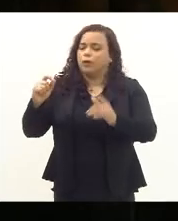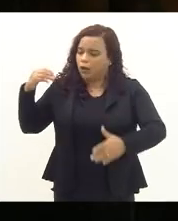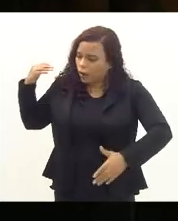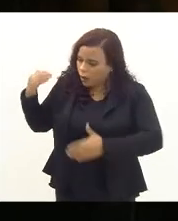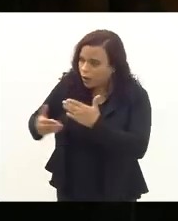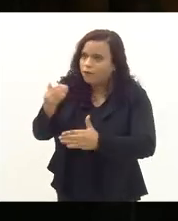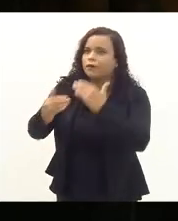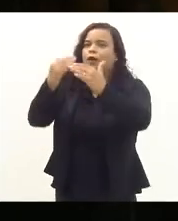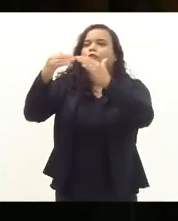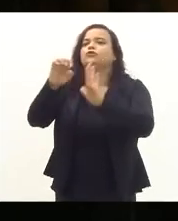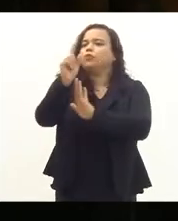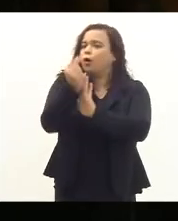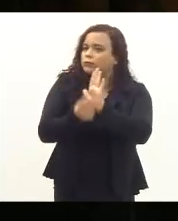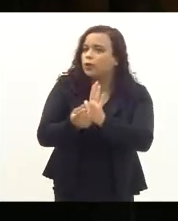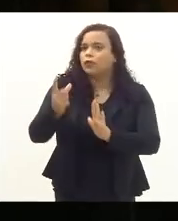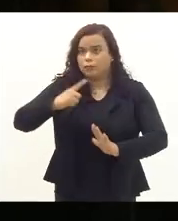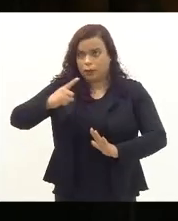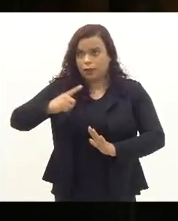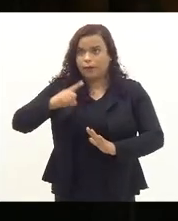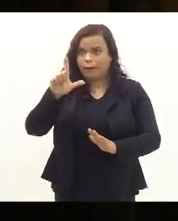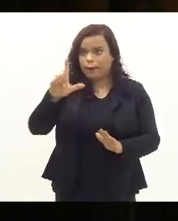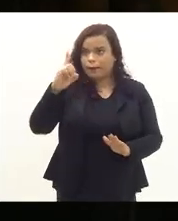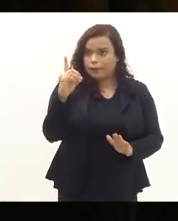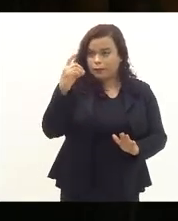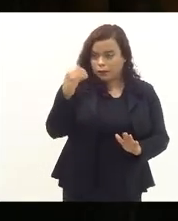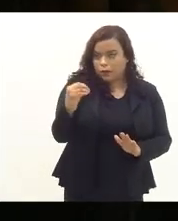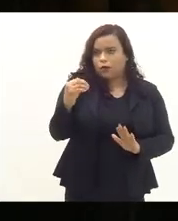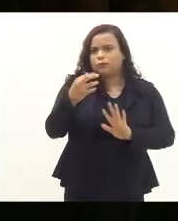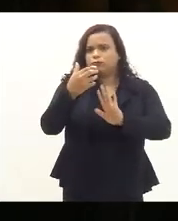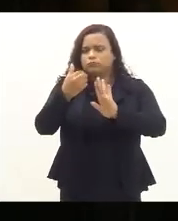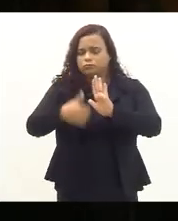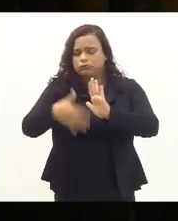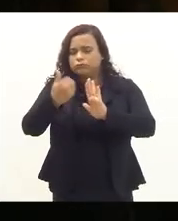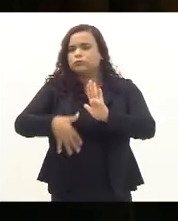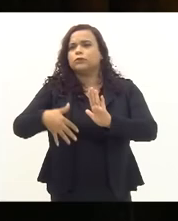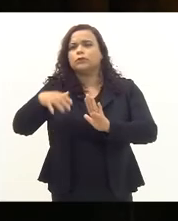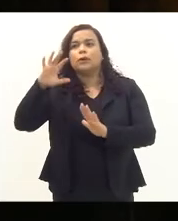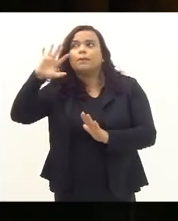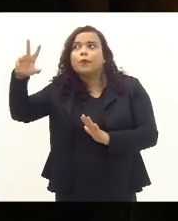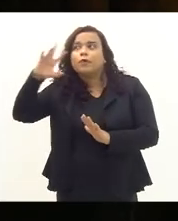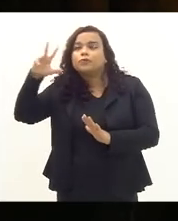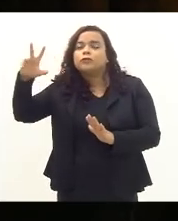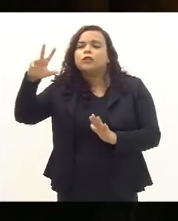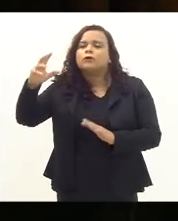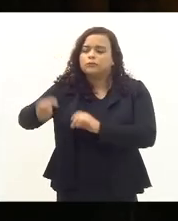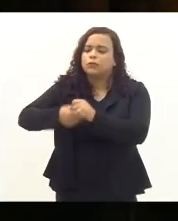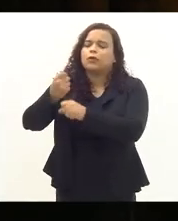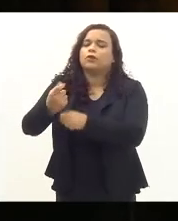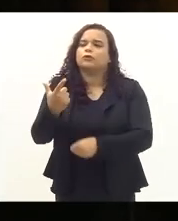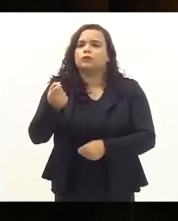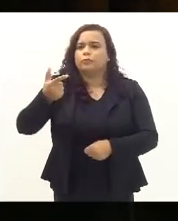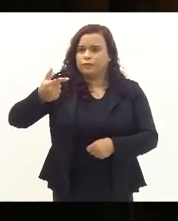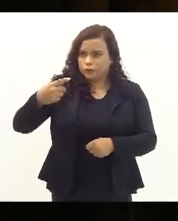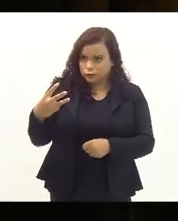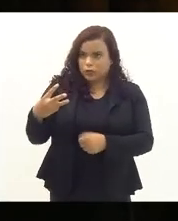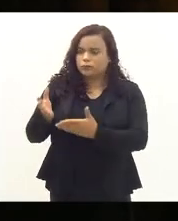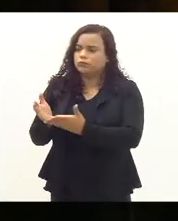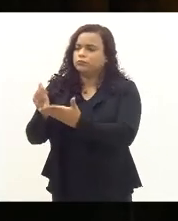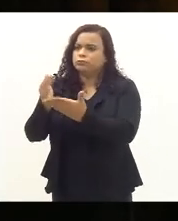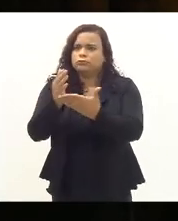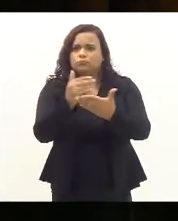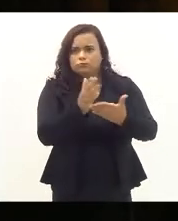avanço no orçamento aí ó projeta em 2023 uma recadação bruta